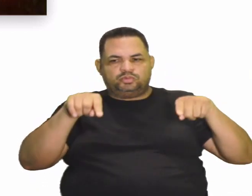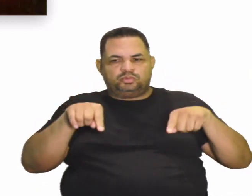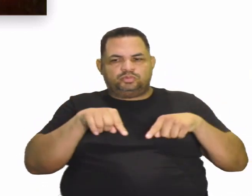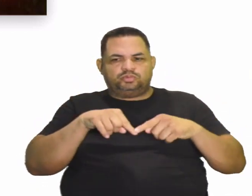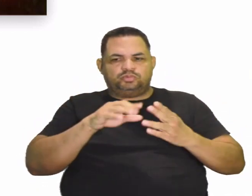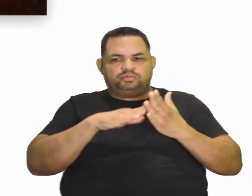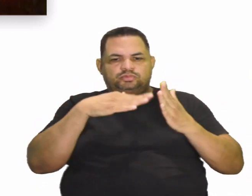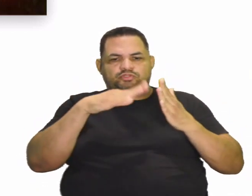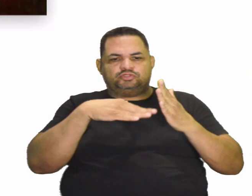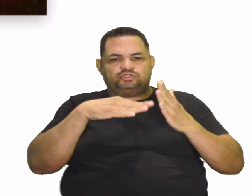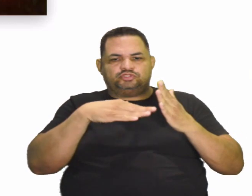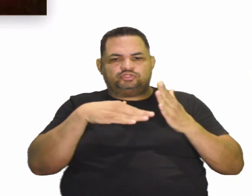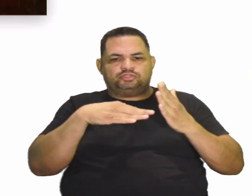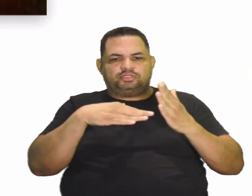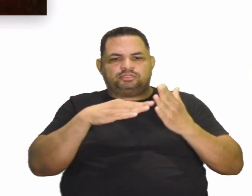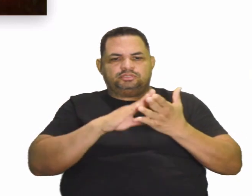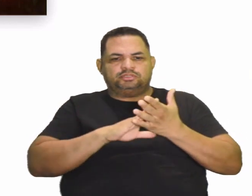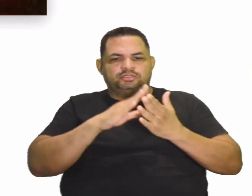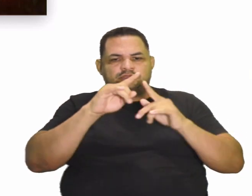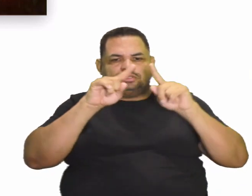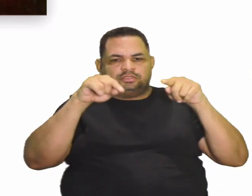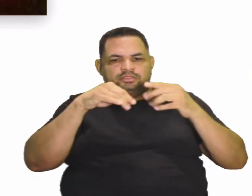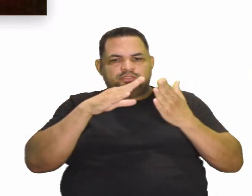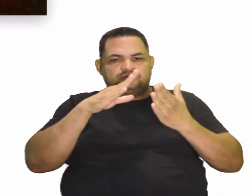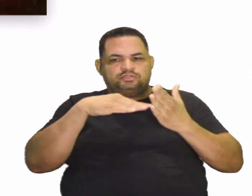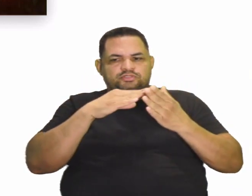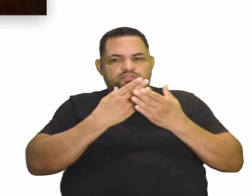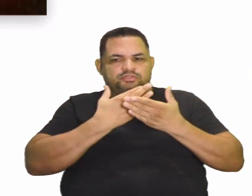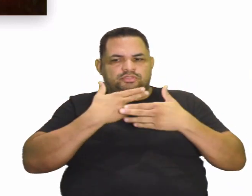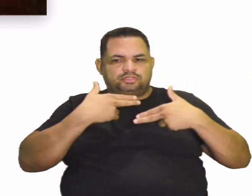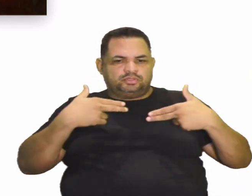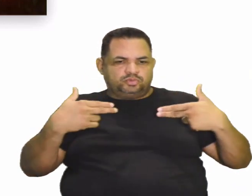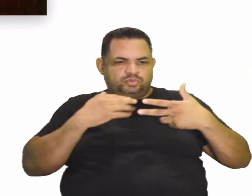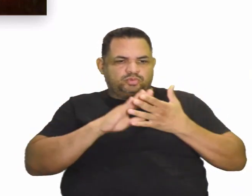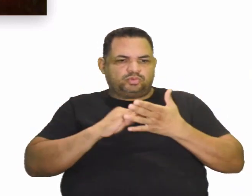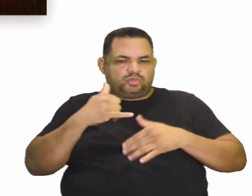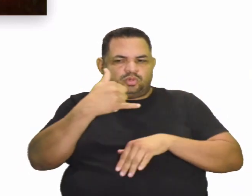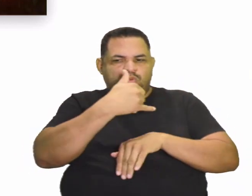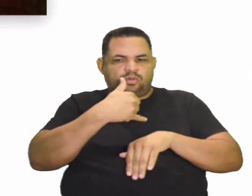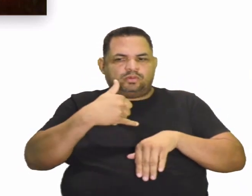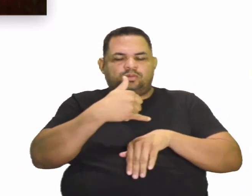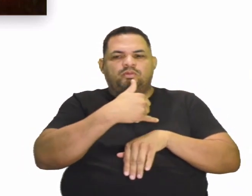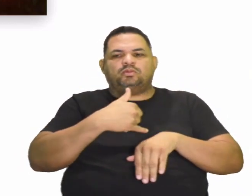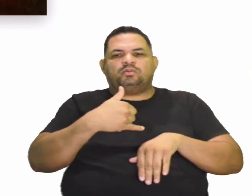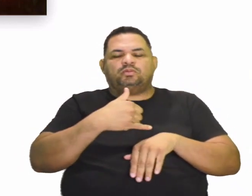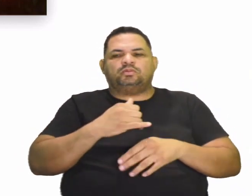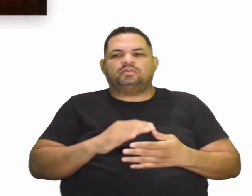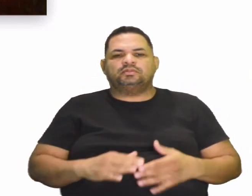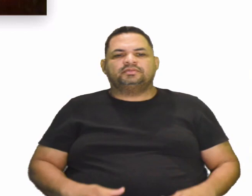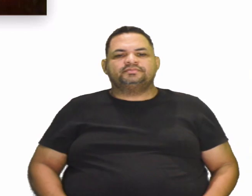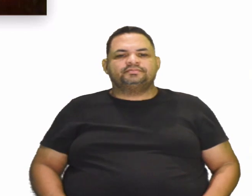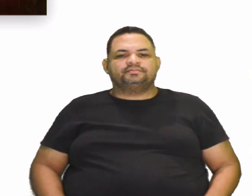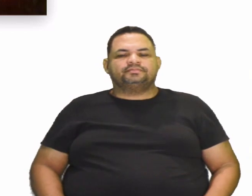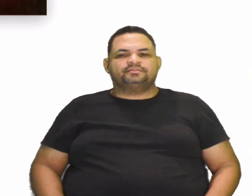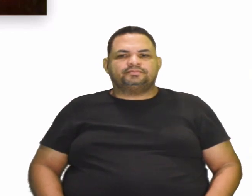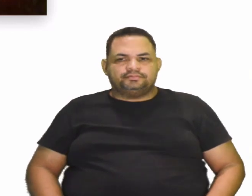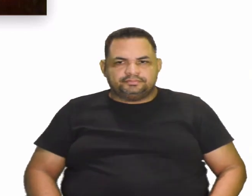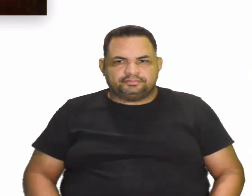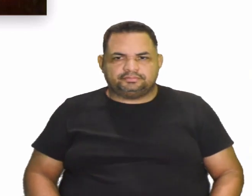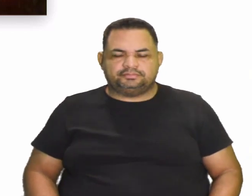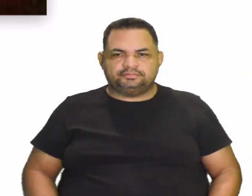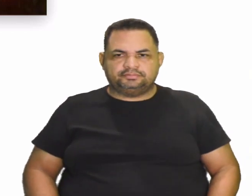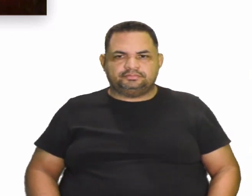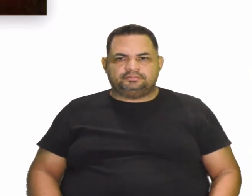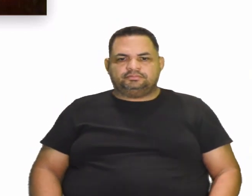óleo. Lembrando que os artistas, em outros períodos, somente no medieval, eles utilizavam